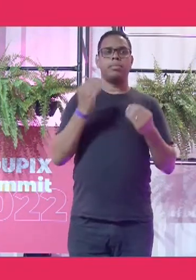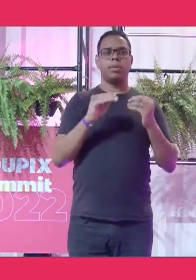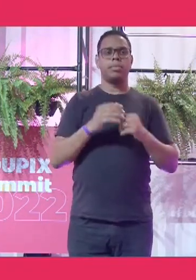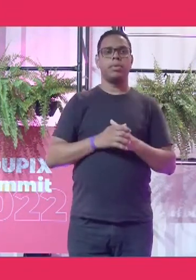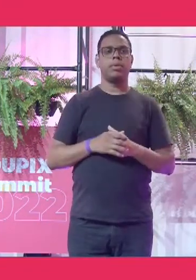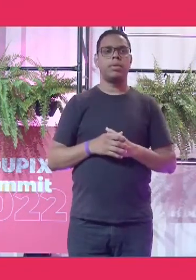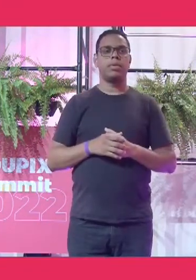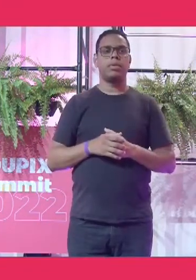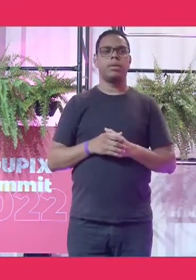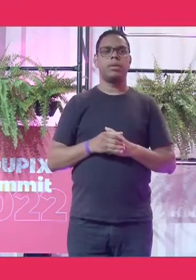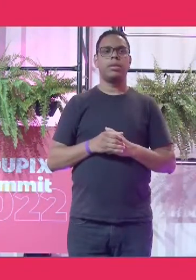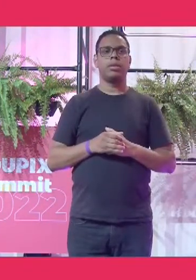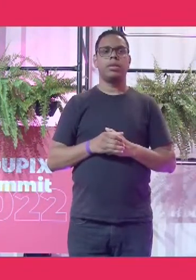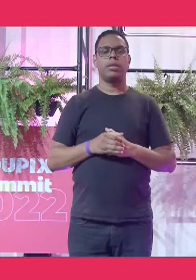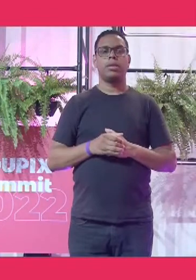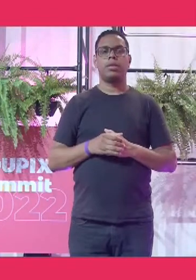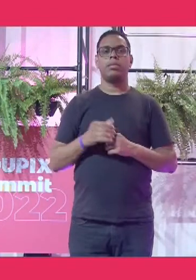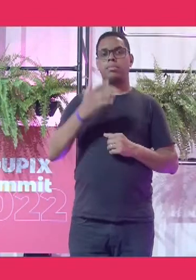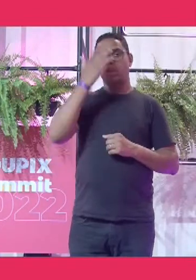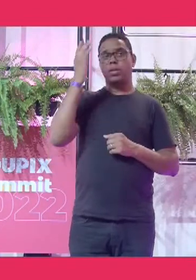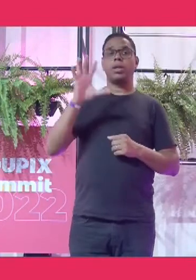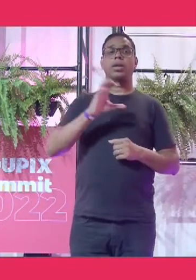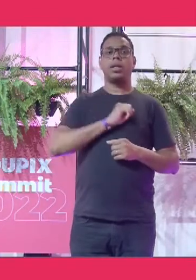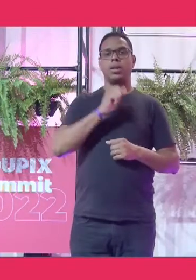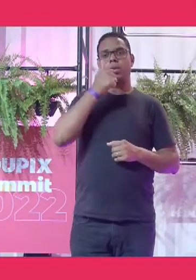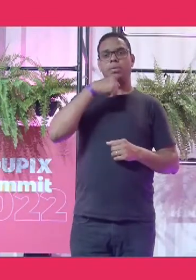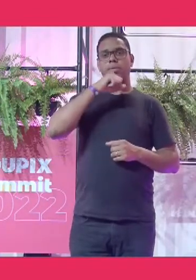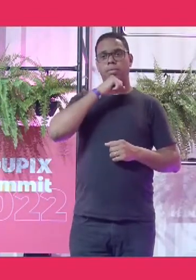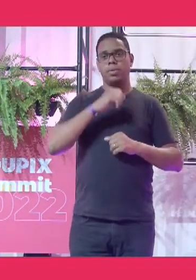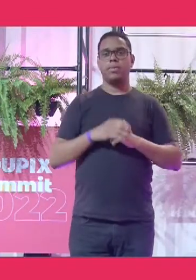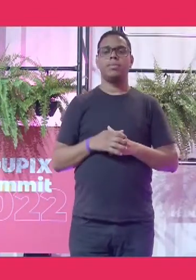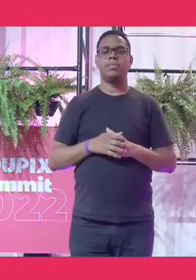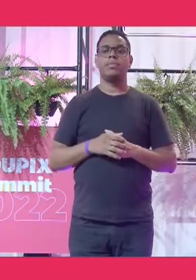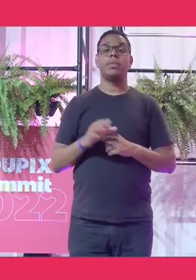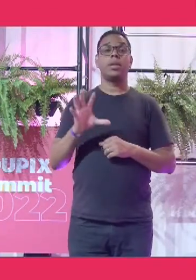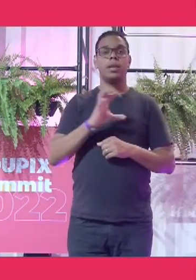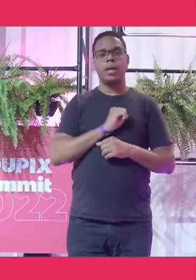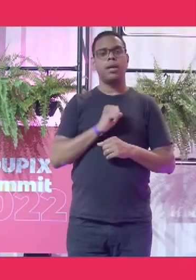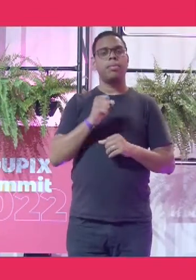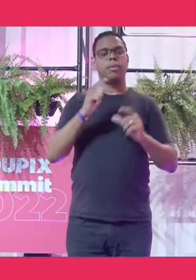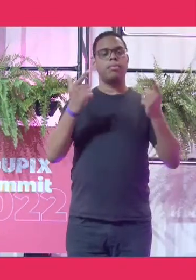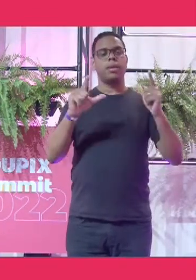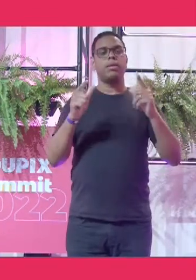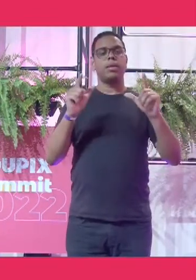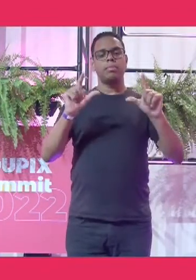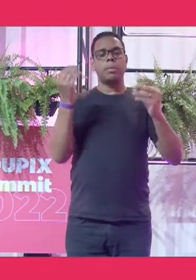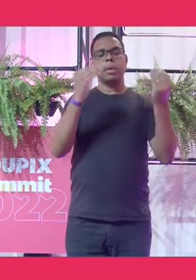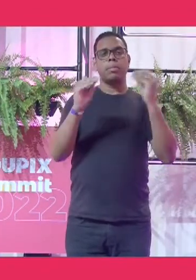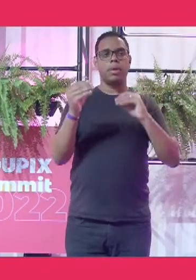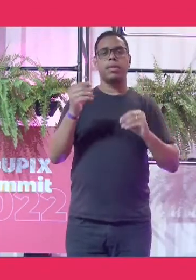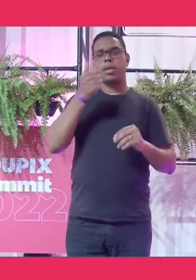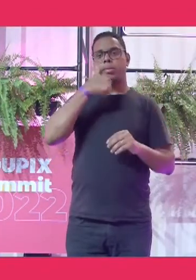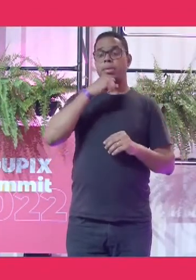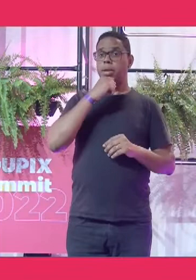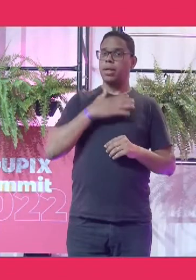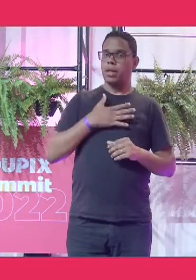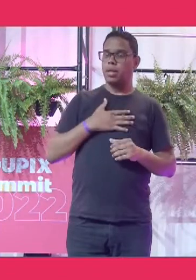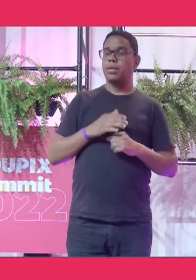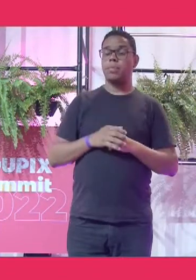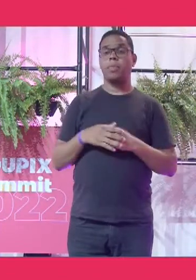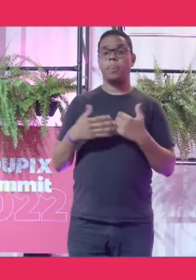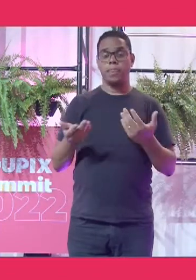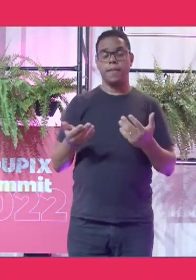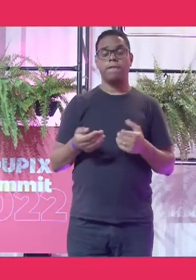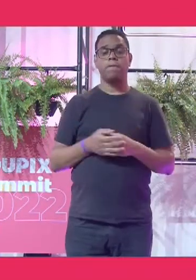assim, todo mundo ama ver a minha mãe. A Dandara Pagu, minha amiga. Todo mundo ama ver minha mãe. E aí,